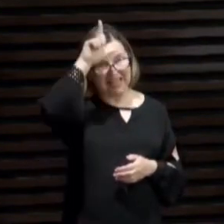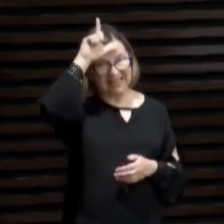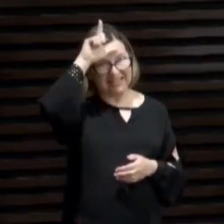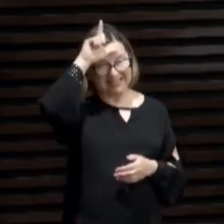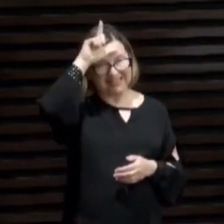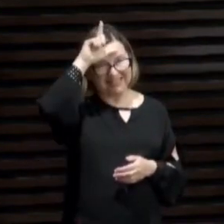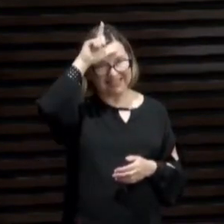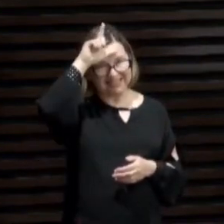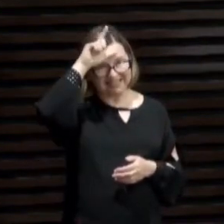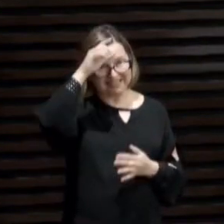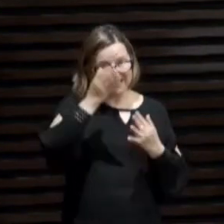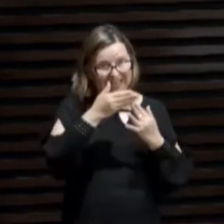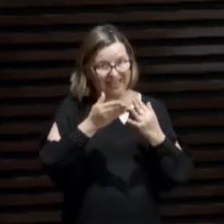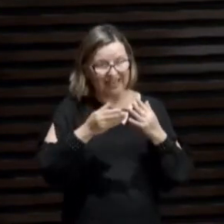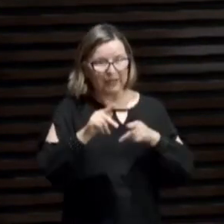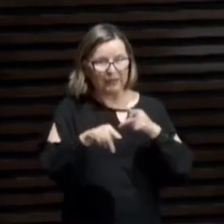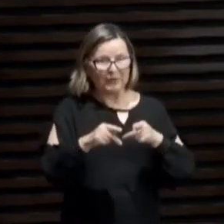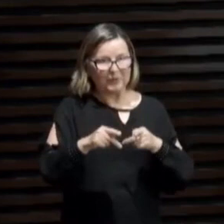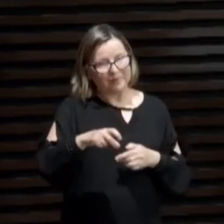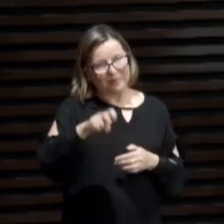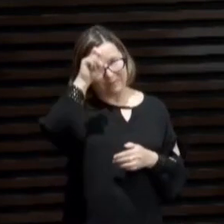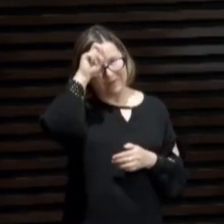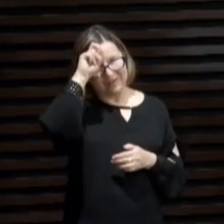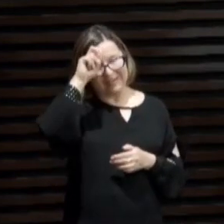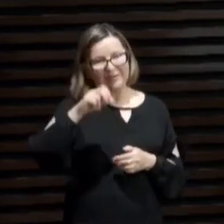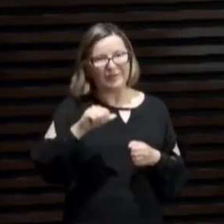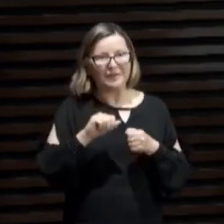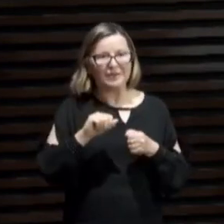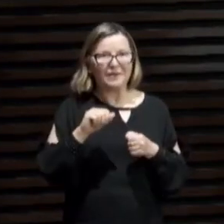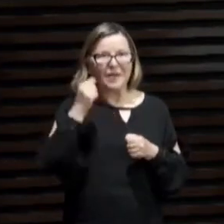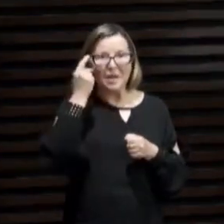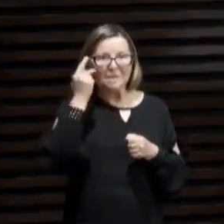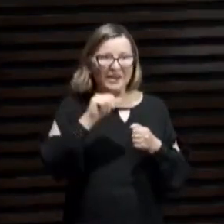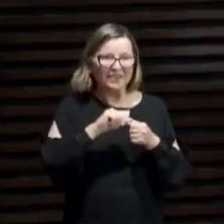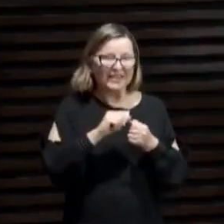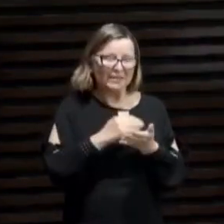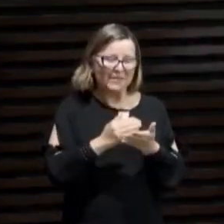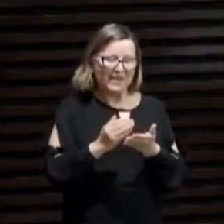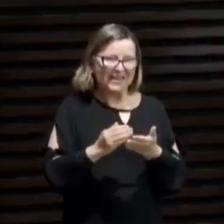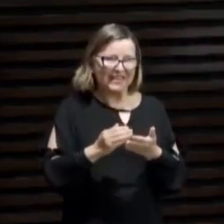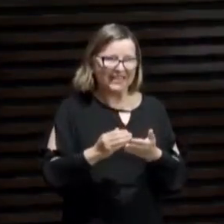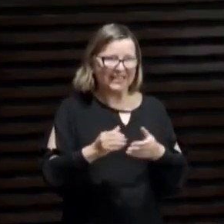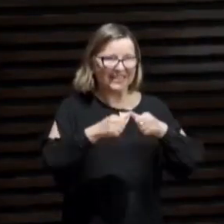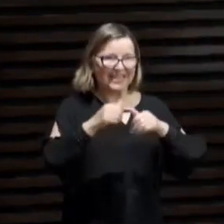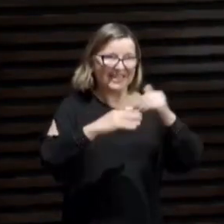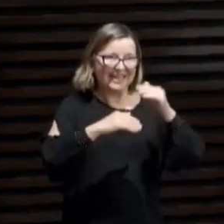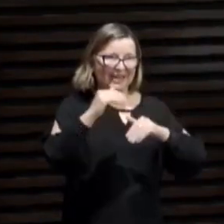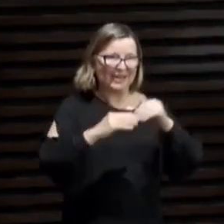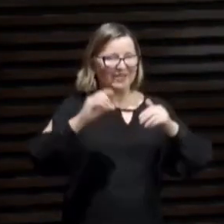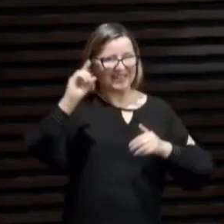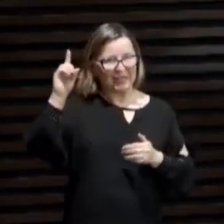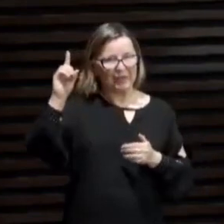Deus ungiu mais 70 homens para fazerem parte nesse trabalho, nessa obra de Deus.